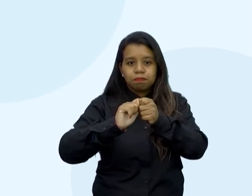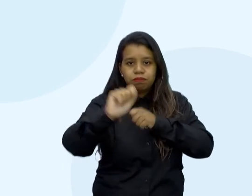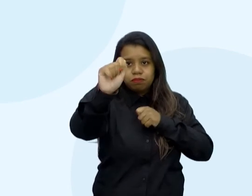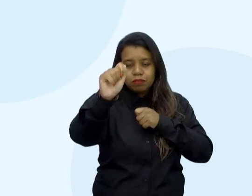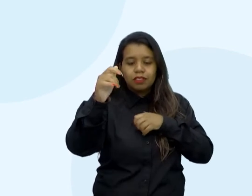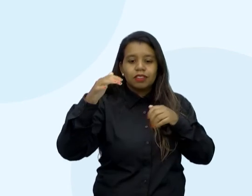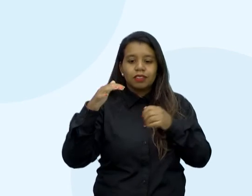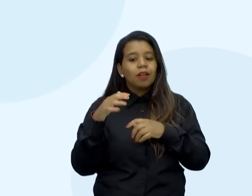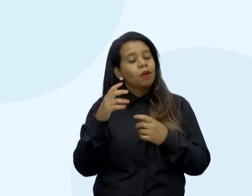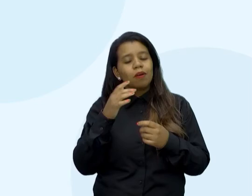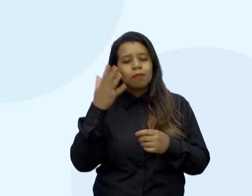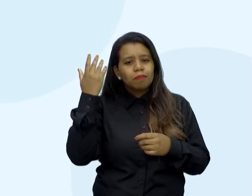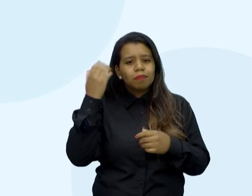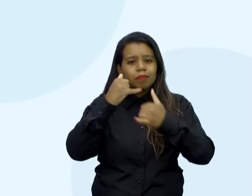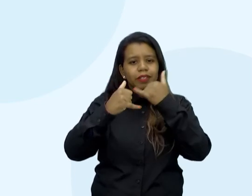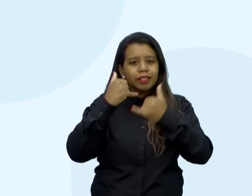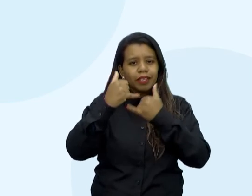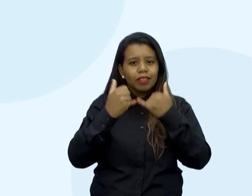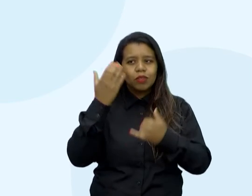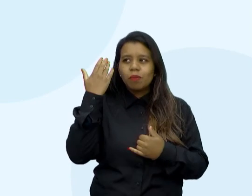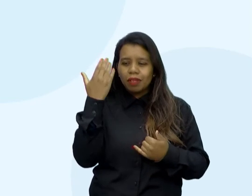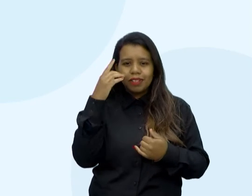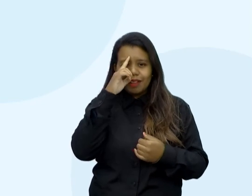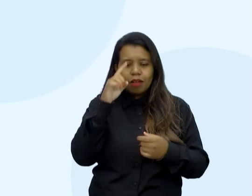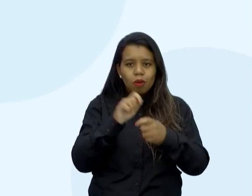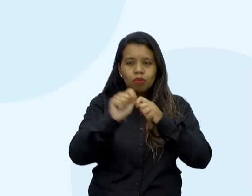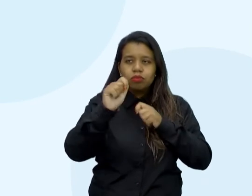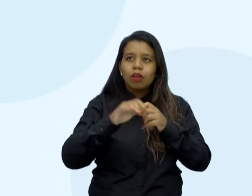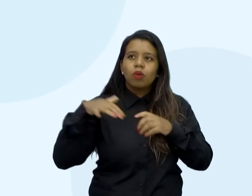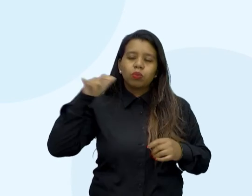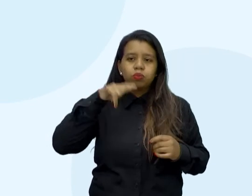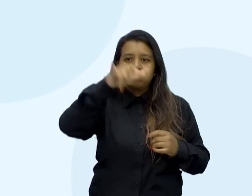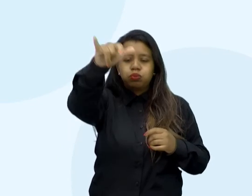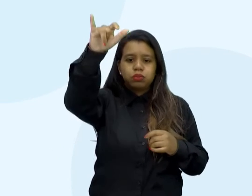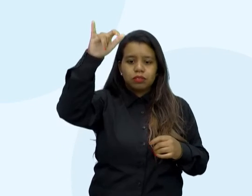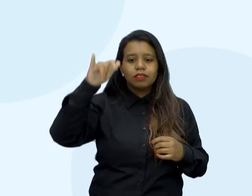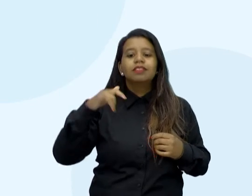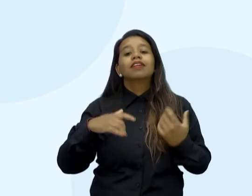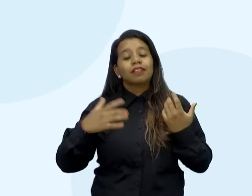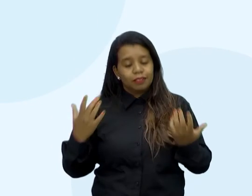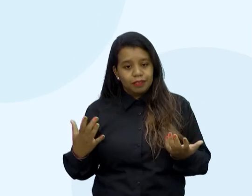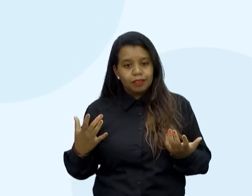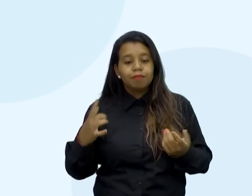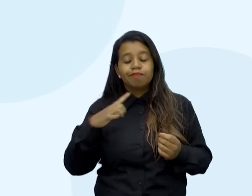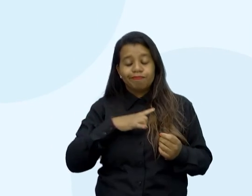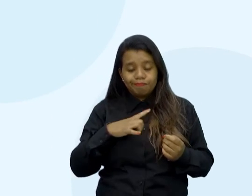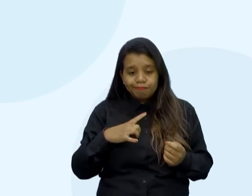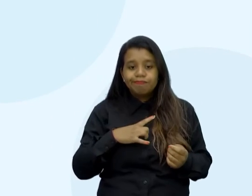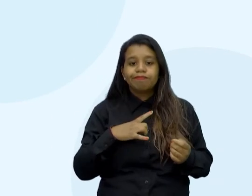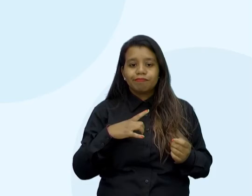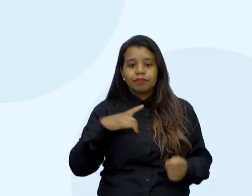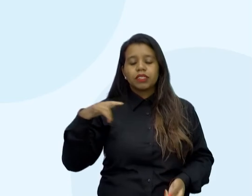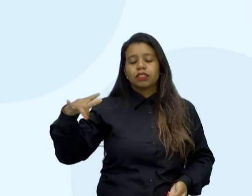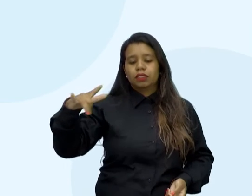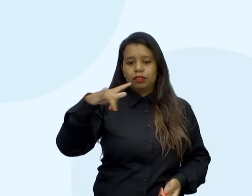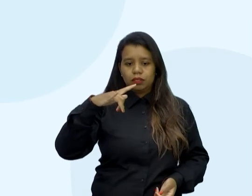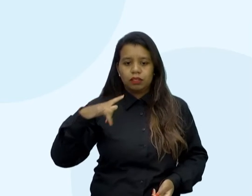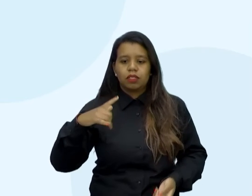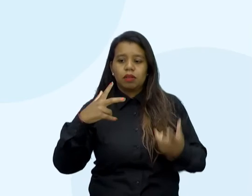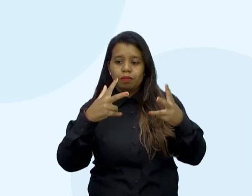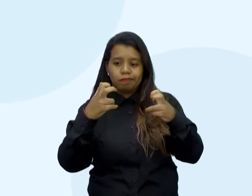o rumo... Então, é colocado ali justamente para a gente se apoderar